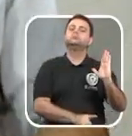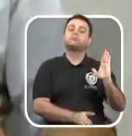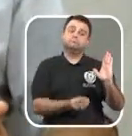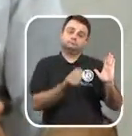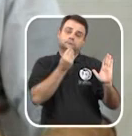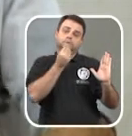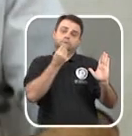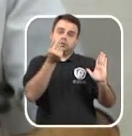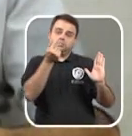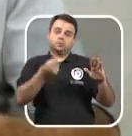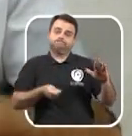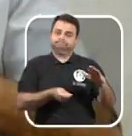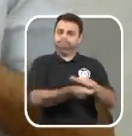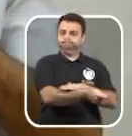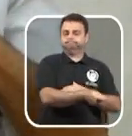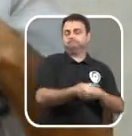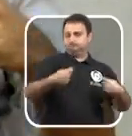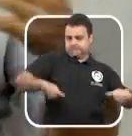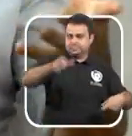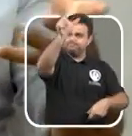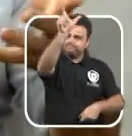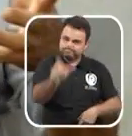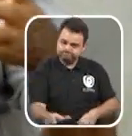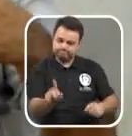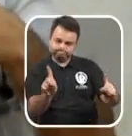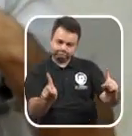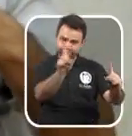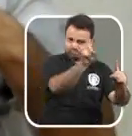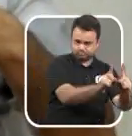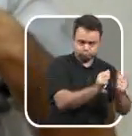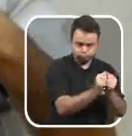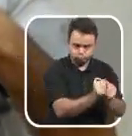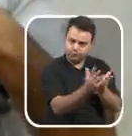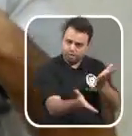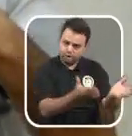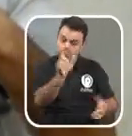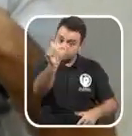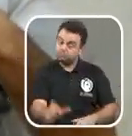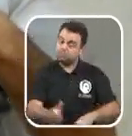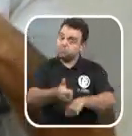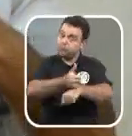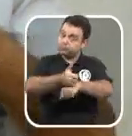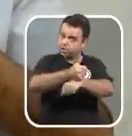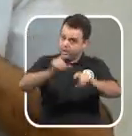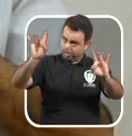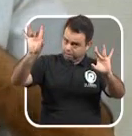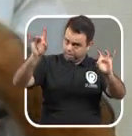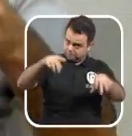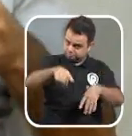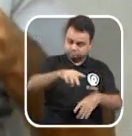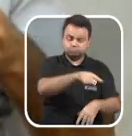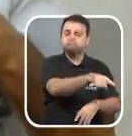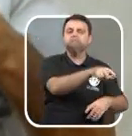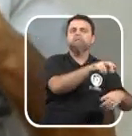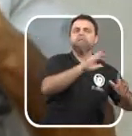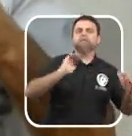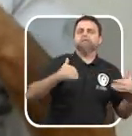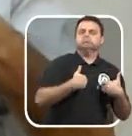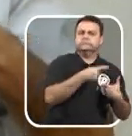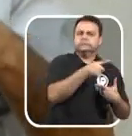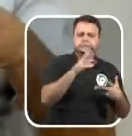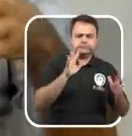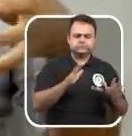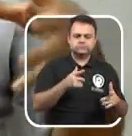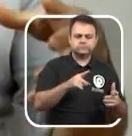Você tem que ter um cuidador, uma cuidadora ali. Um profissional. Ele pode entrar em surto, ele tem dificuldade,